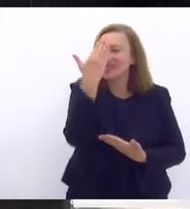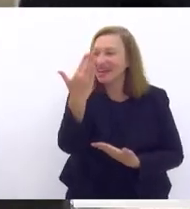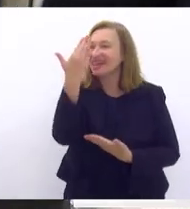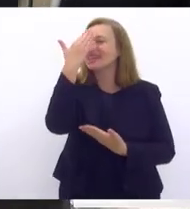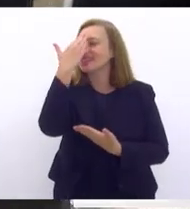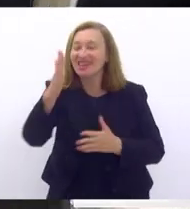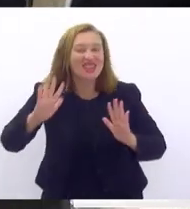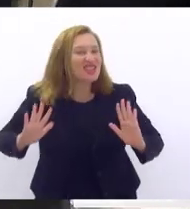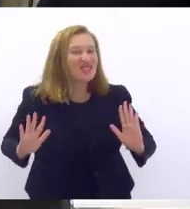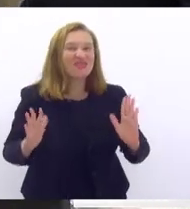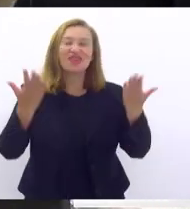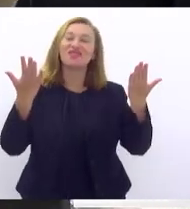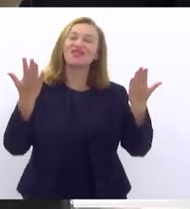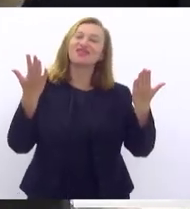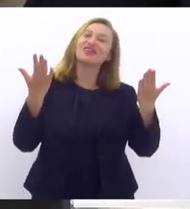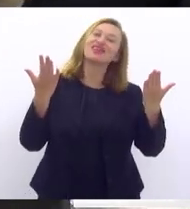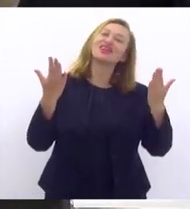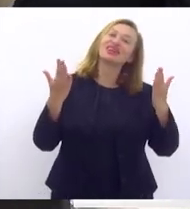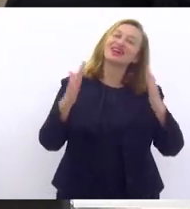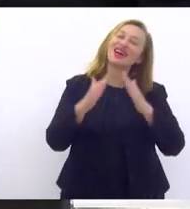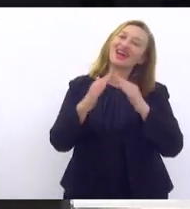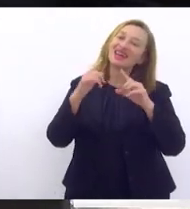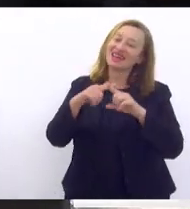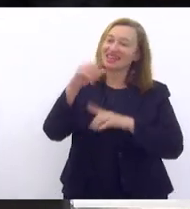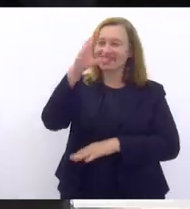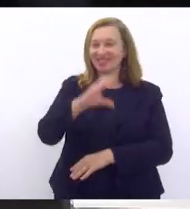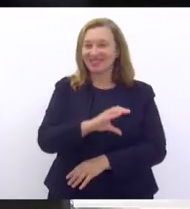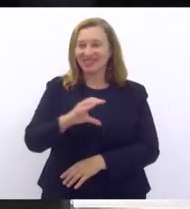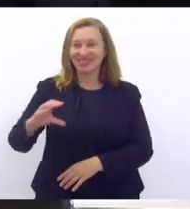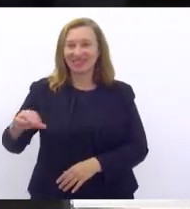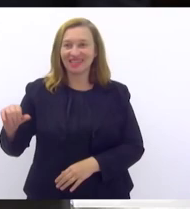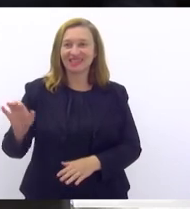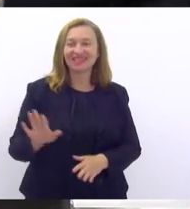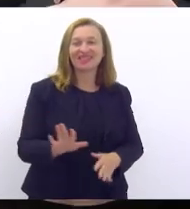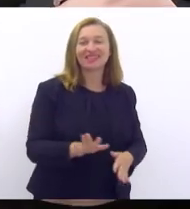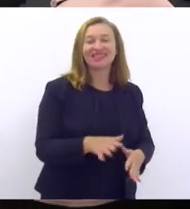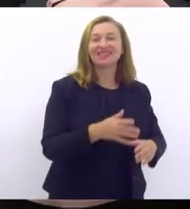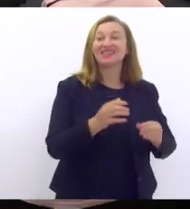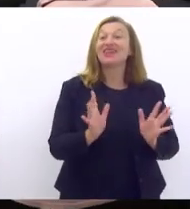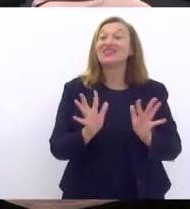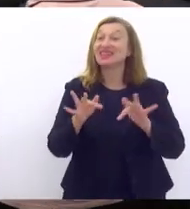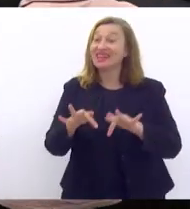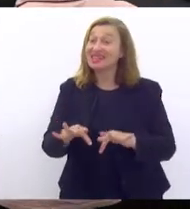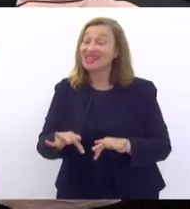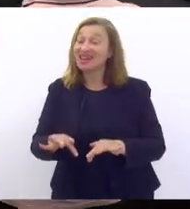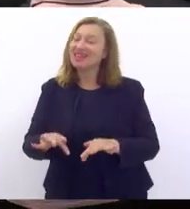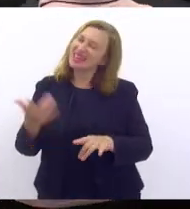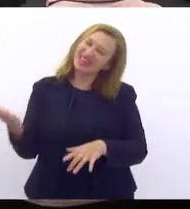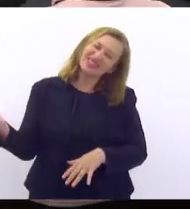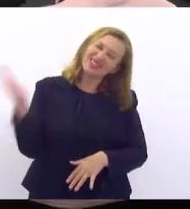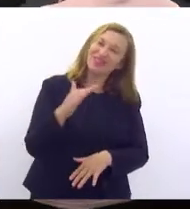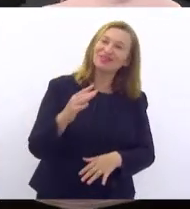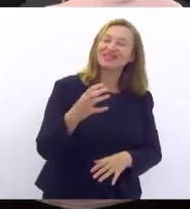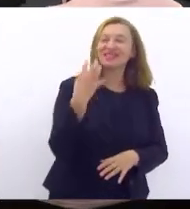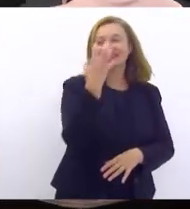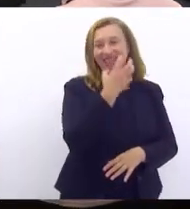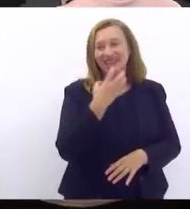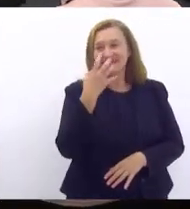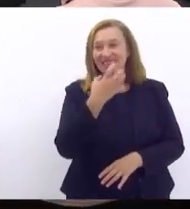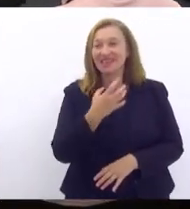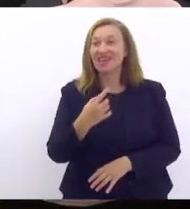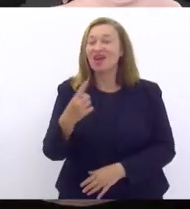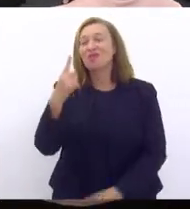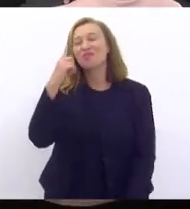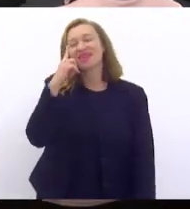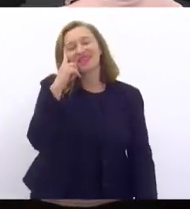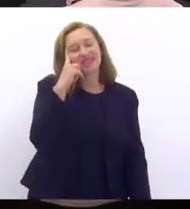e viva mais uma vez a Renovação Carismática Católica. Declaramos encerrada esta sessão e a gente canta. Eu